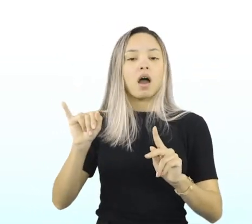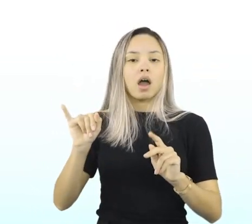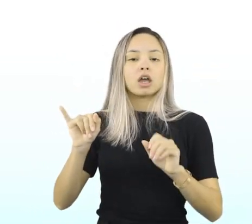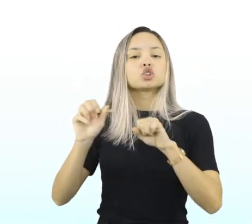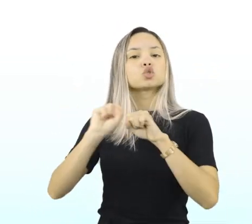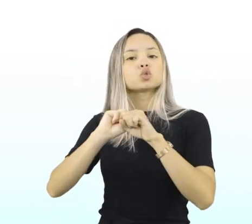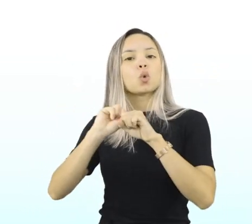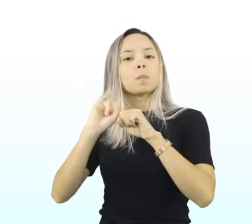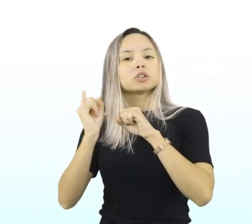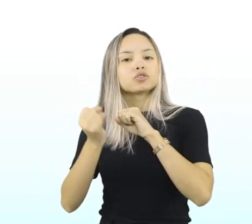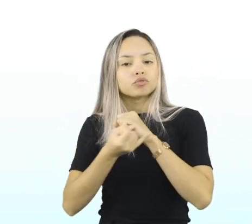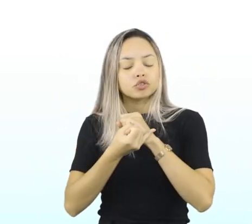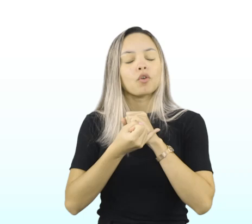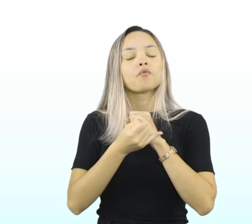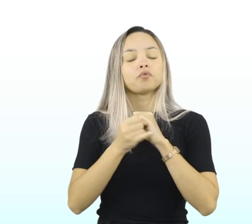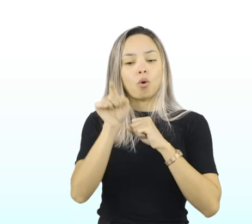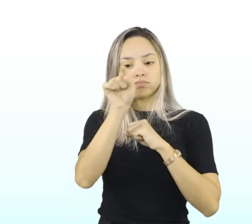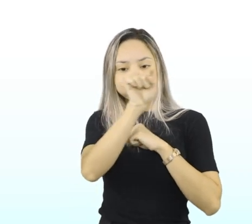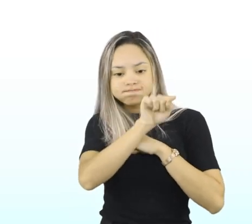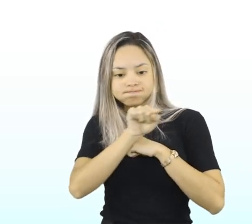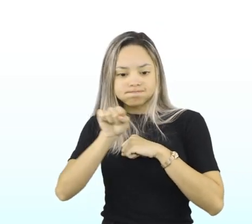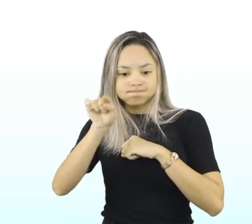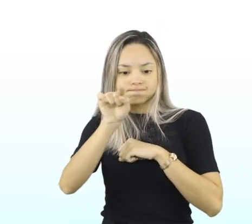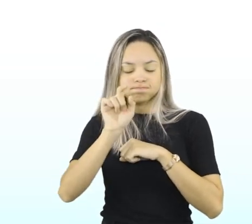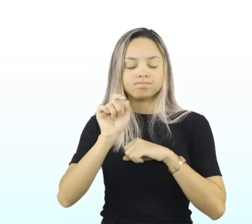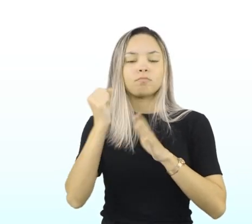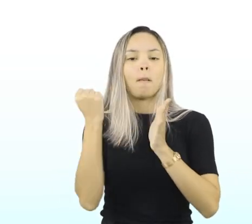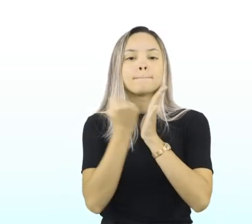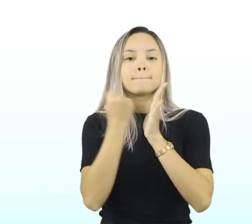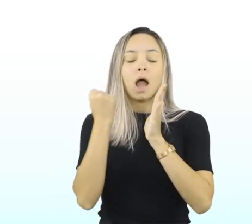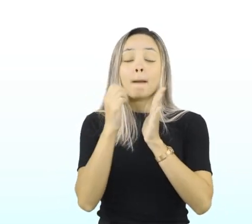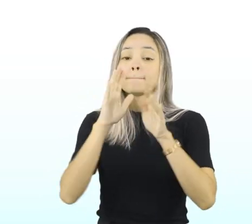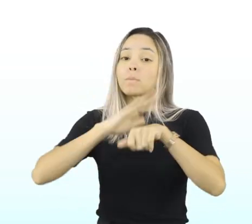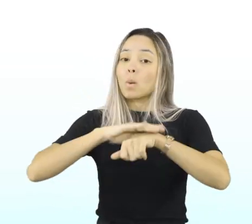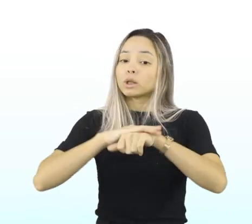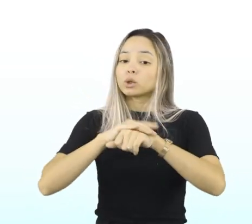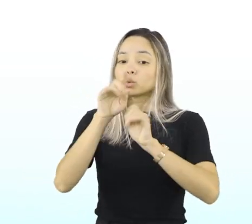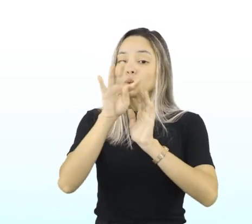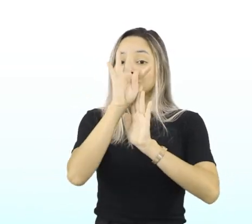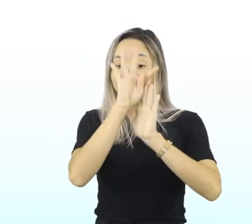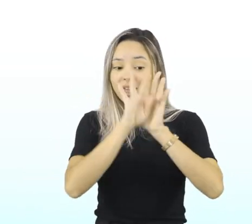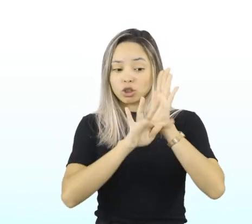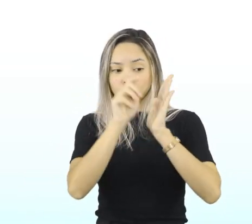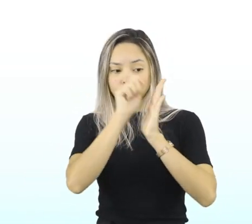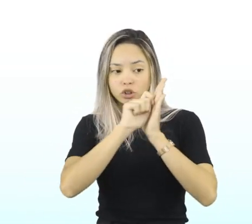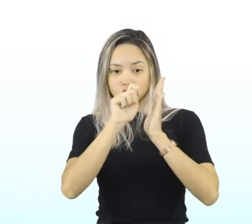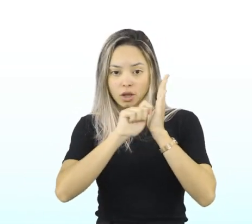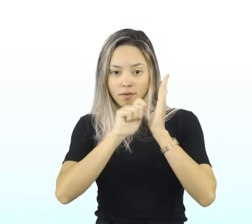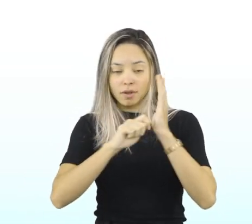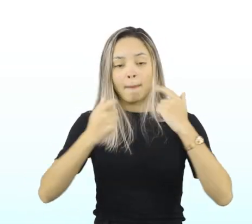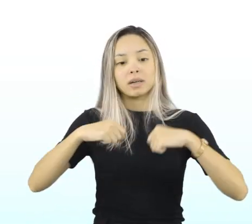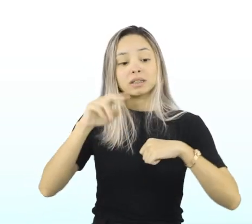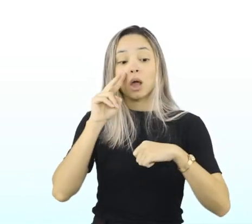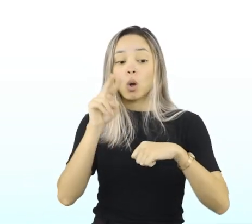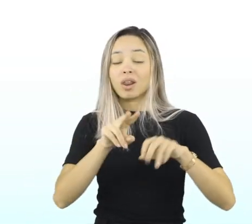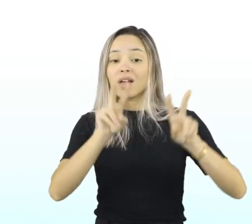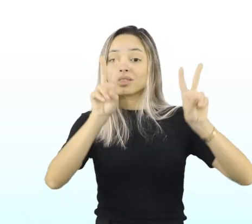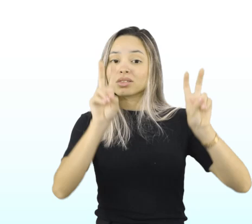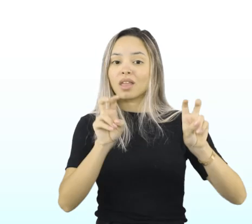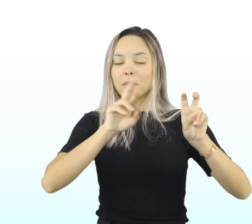os substantivos e olha, quando você for escrever seu texto, você tem que escrever olhando para o